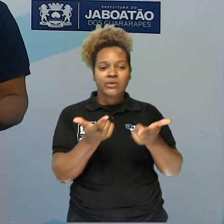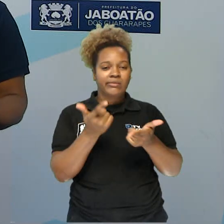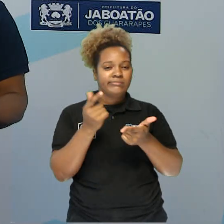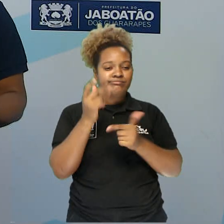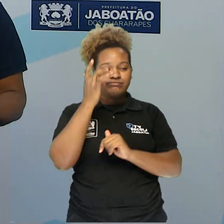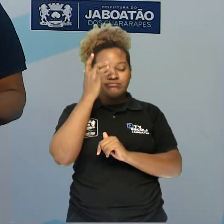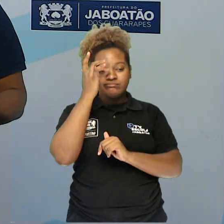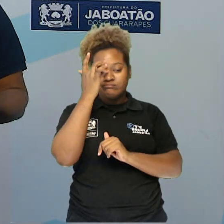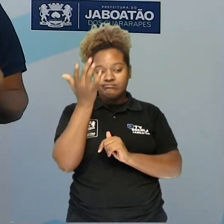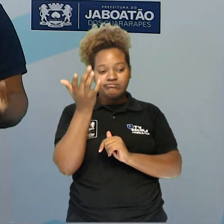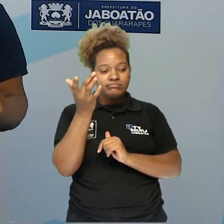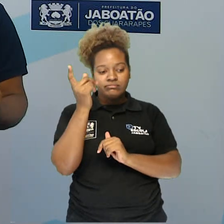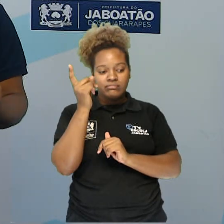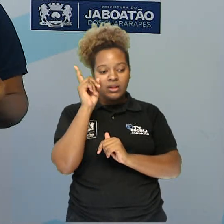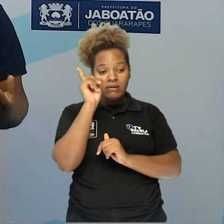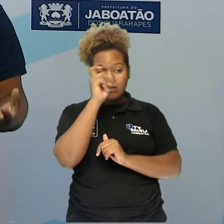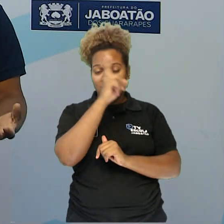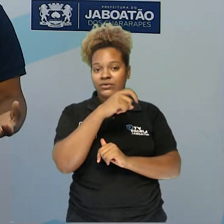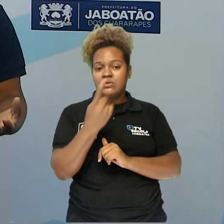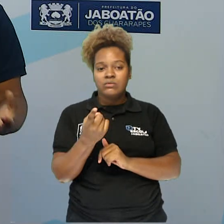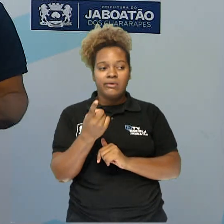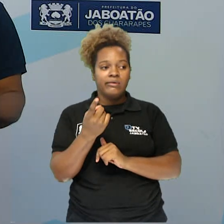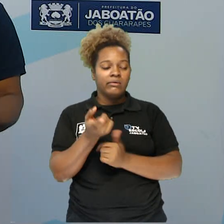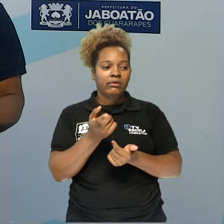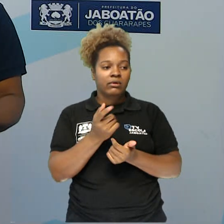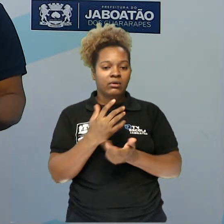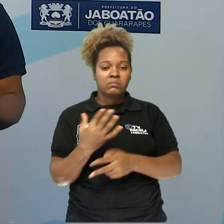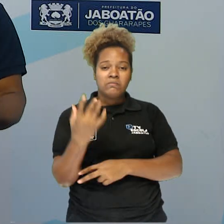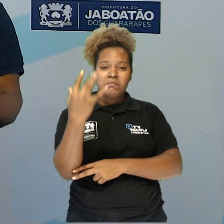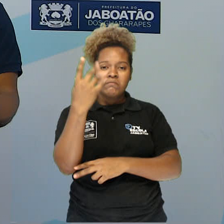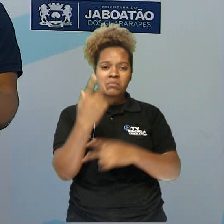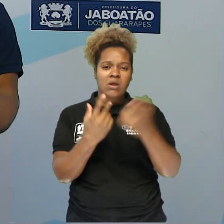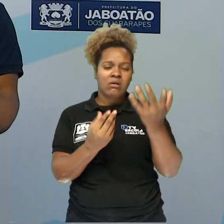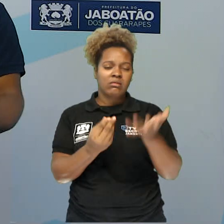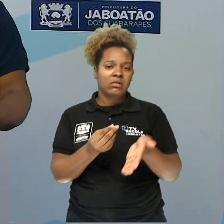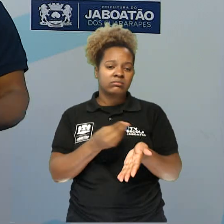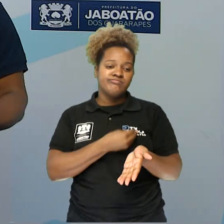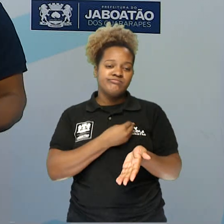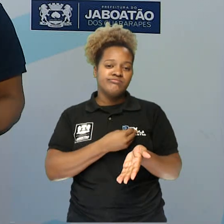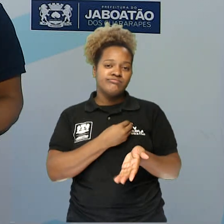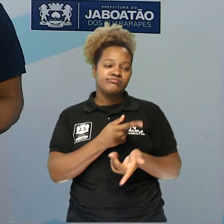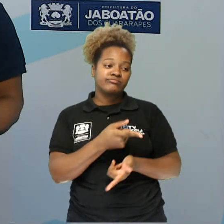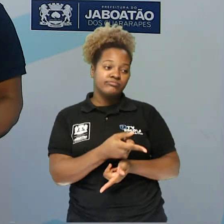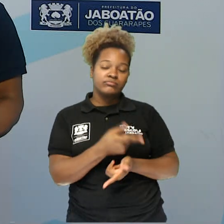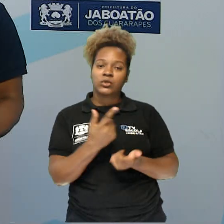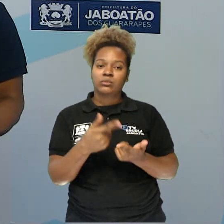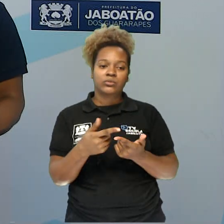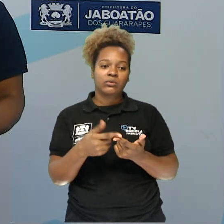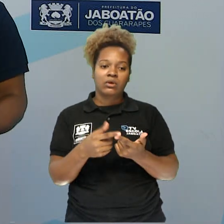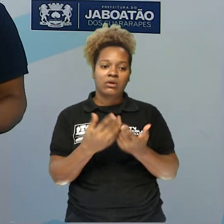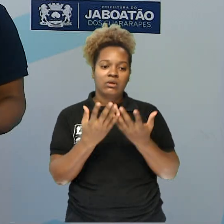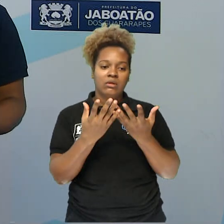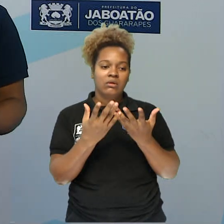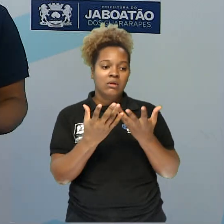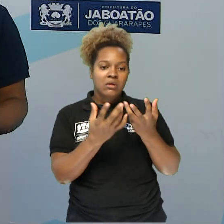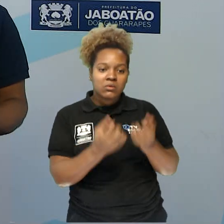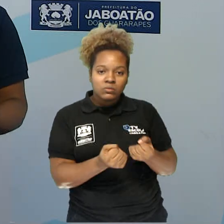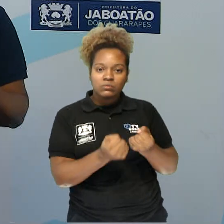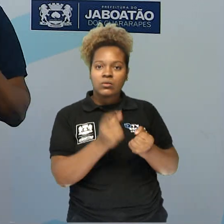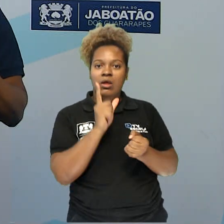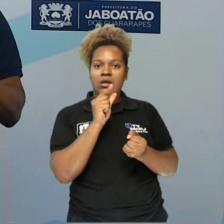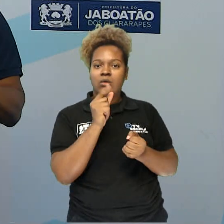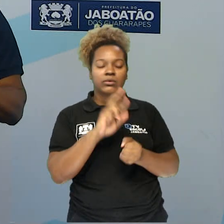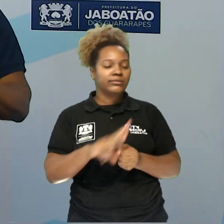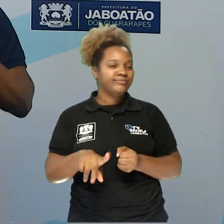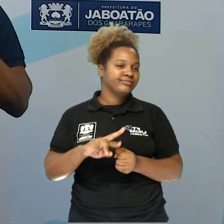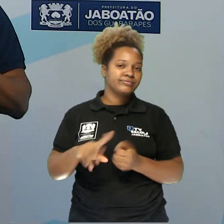da sobrevivência de plantas e organismos, já que o solo arenoso ele não retém água. O segundo solo